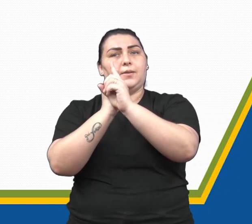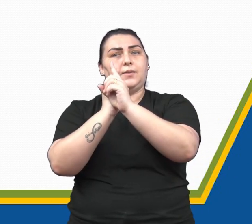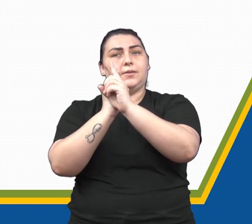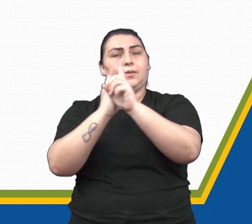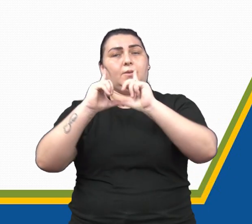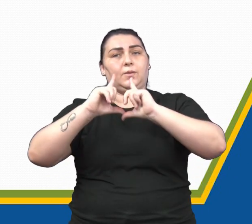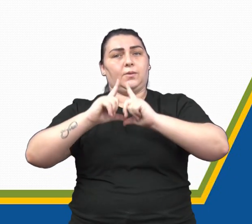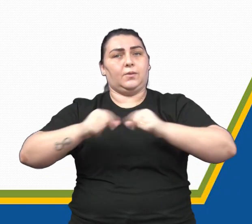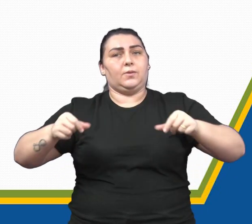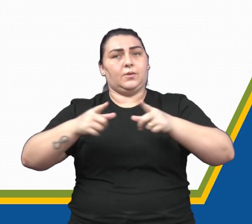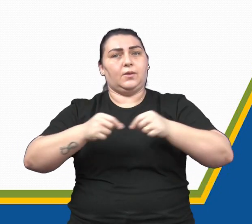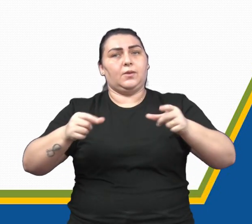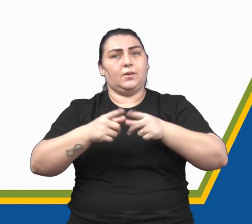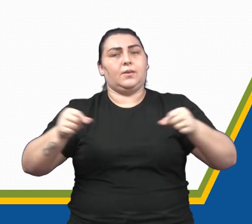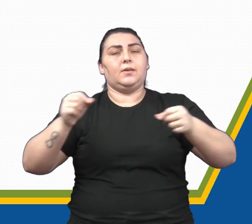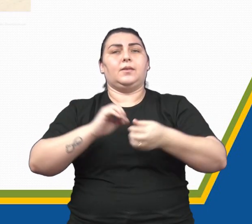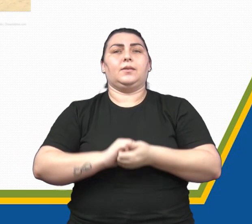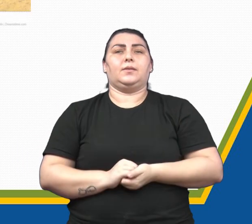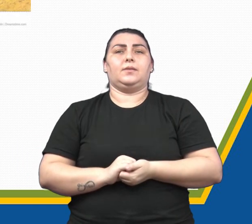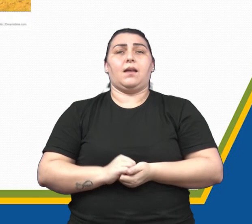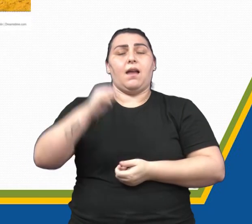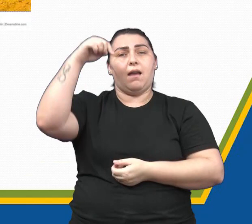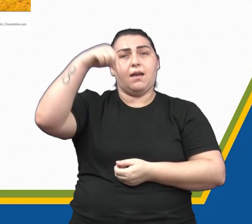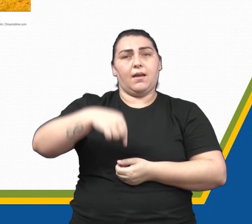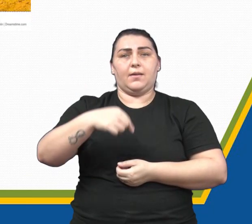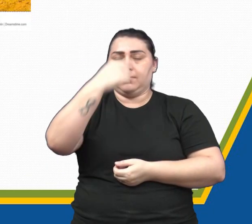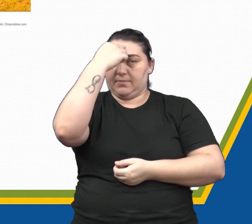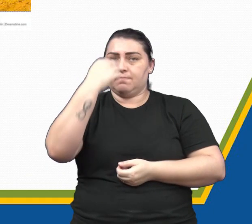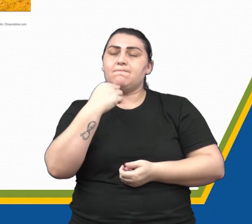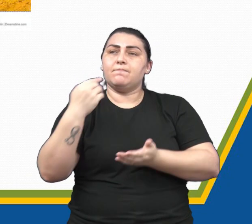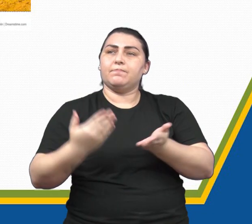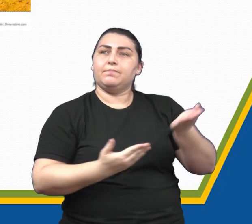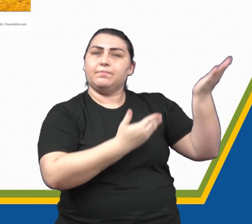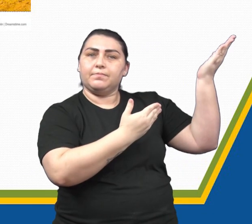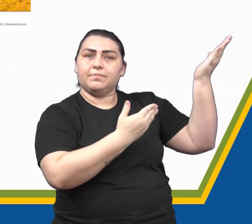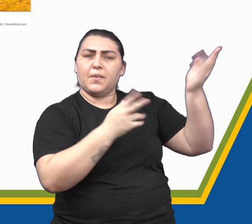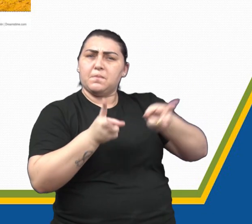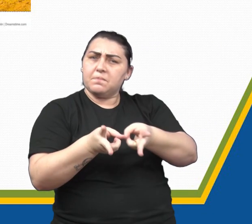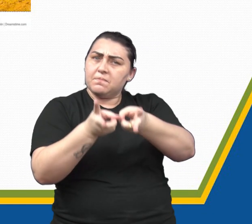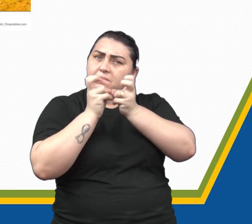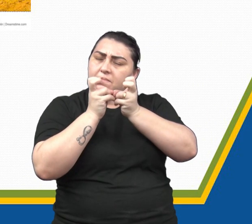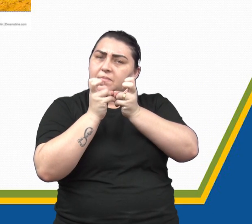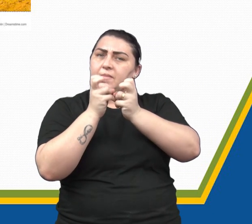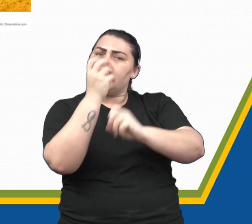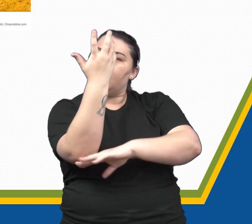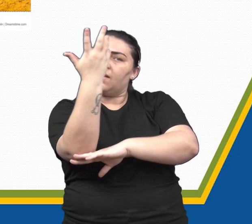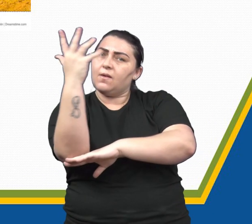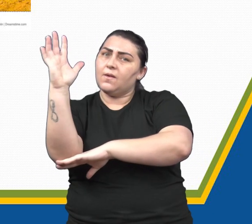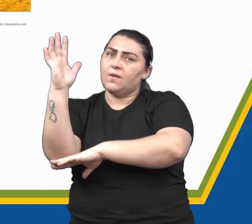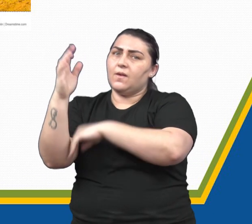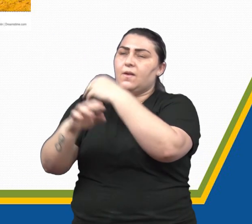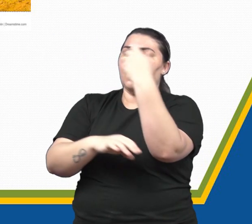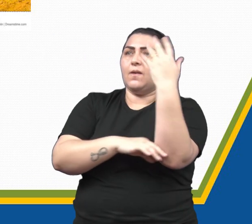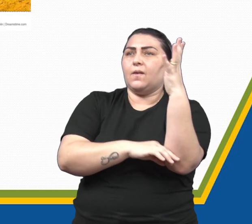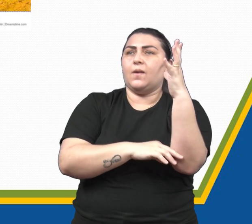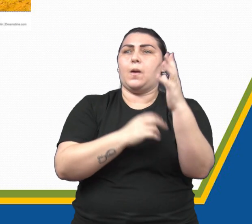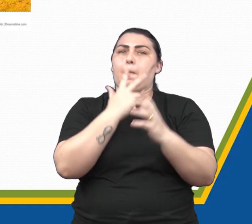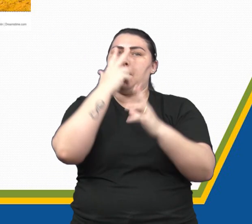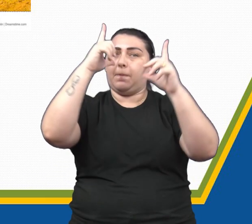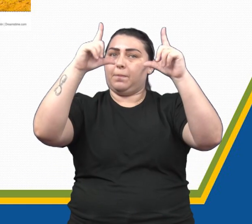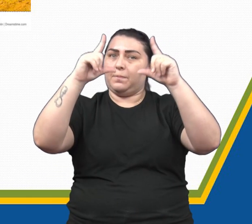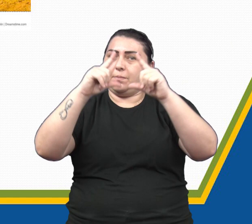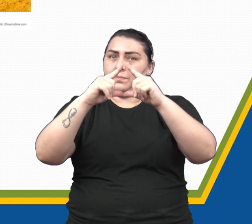tipo de coníferas. Aqui a imagem das coníferas, vocês podem sempre perceber que é uma árvore em formato de cone,